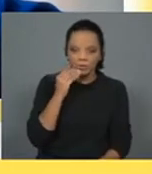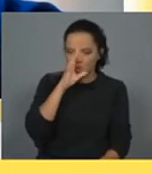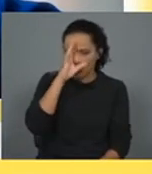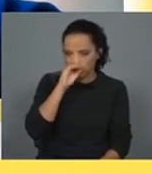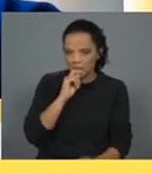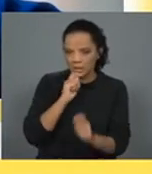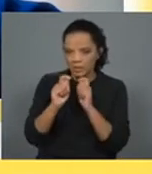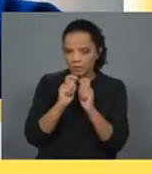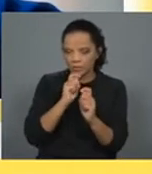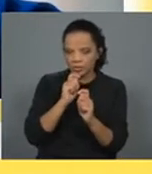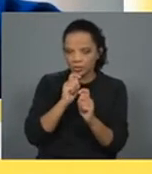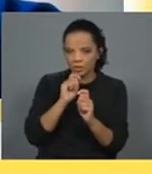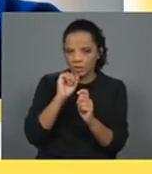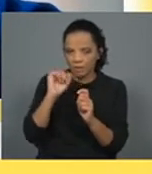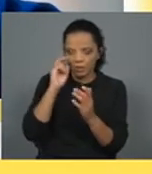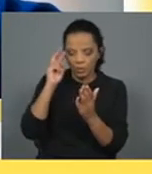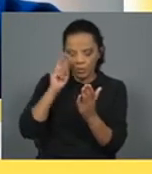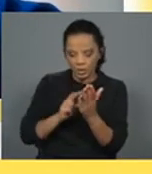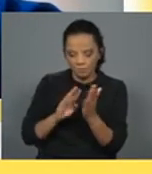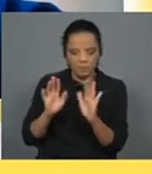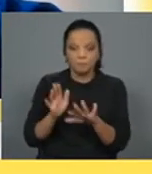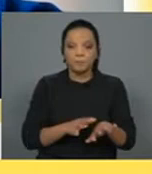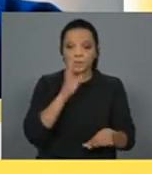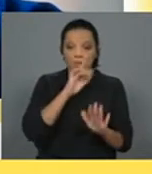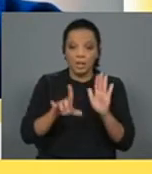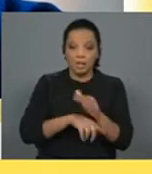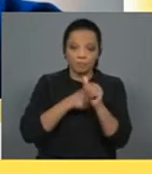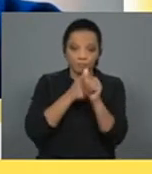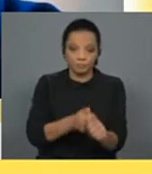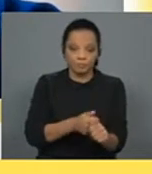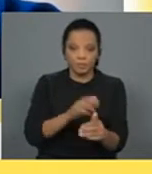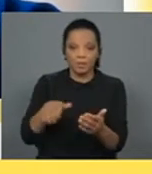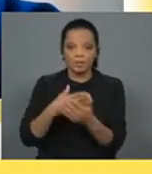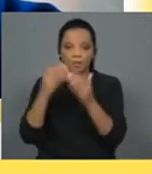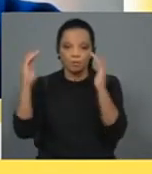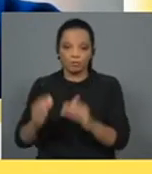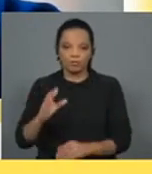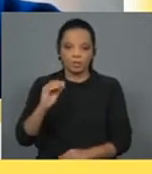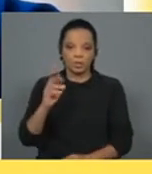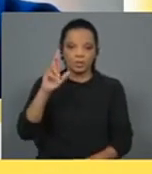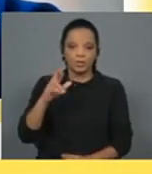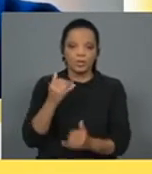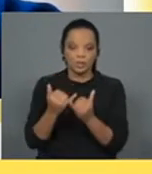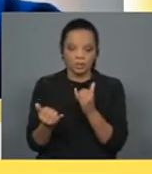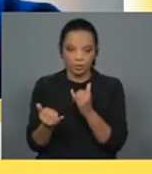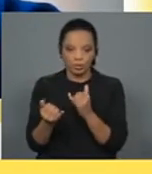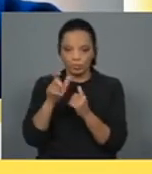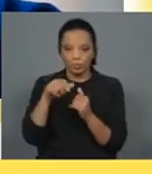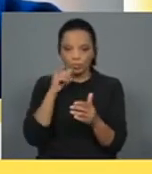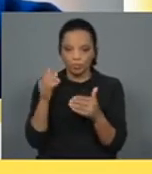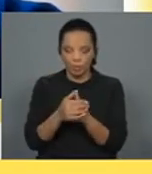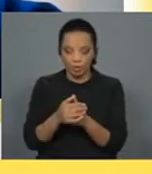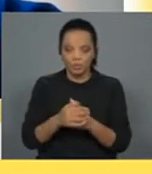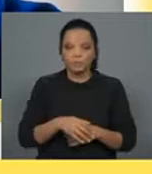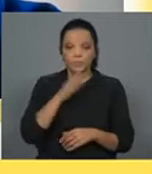foi numa entrevista do Mário que eu li isso, se aplicarmos a legislação, diminuímos 10 vezes o risco de vítimas e